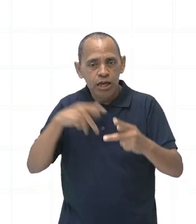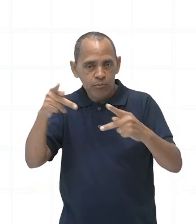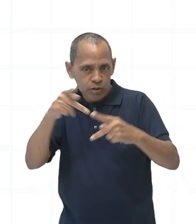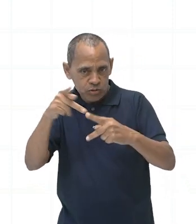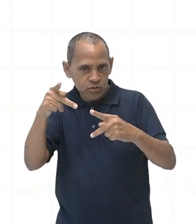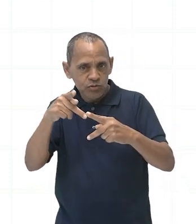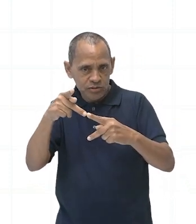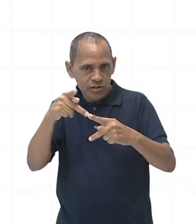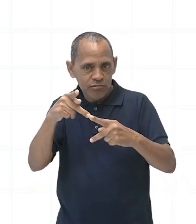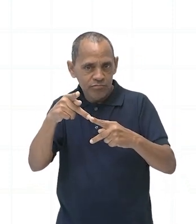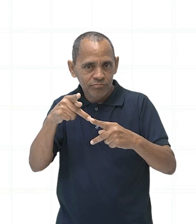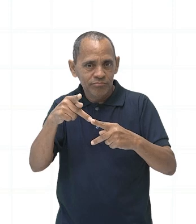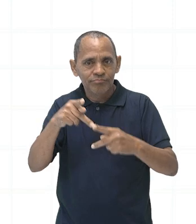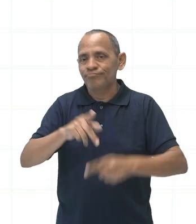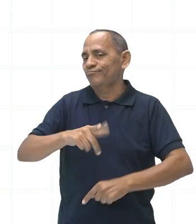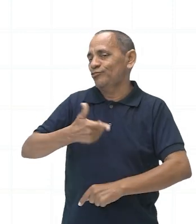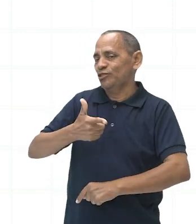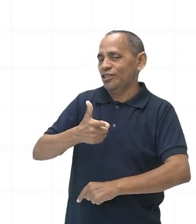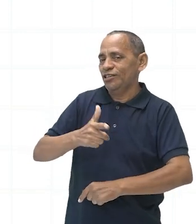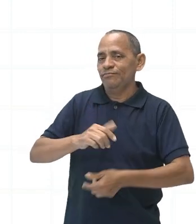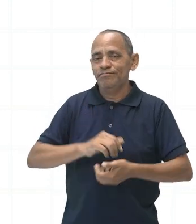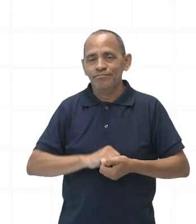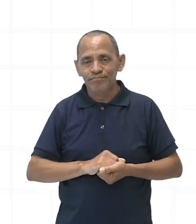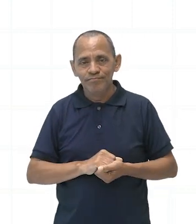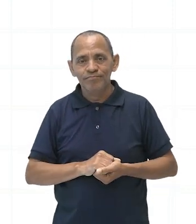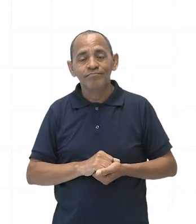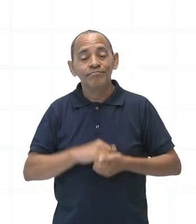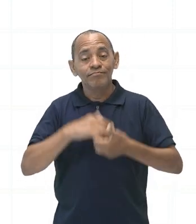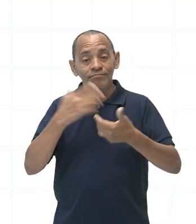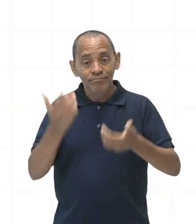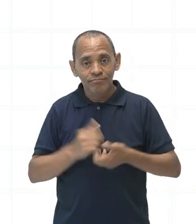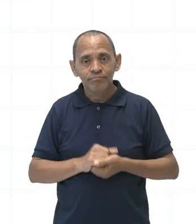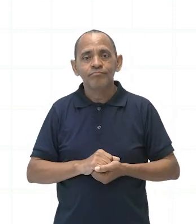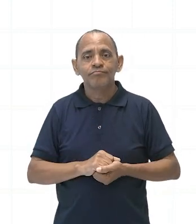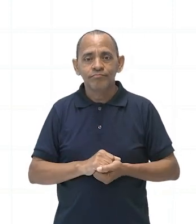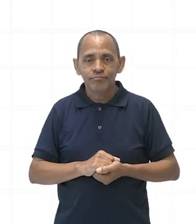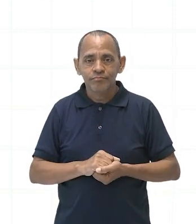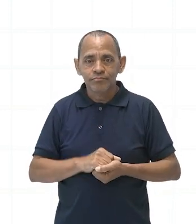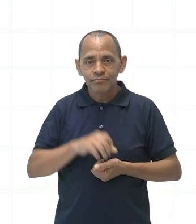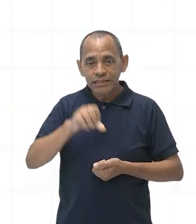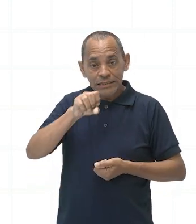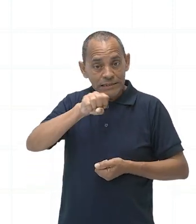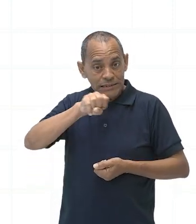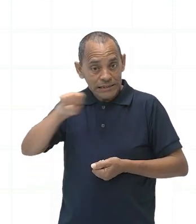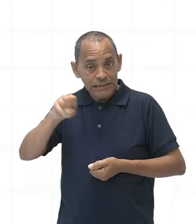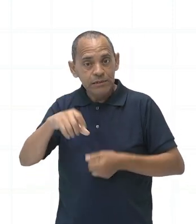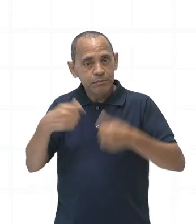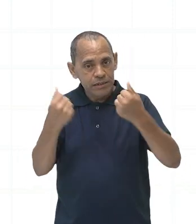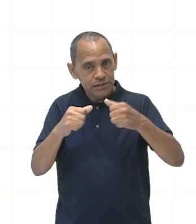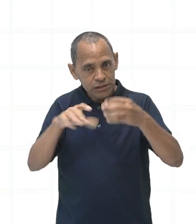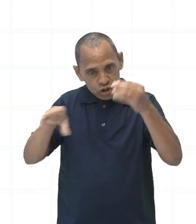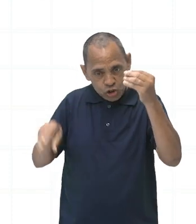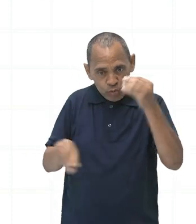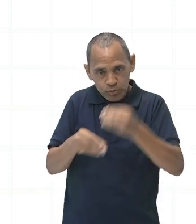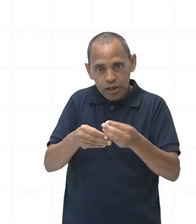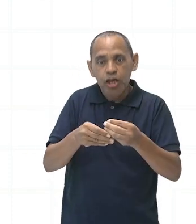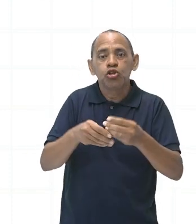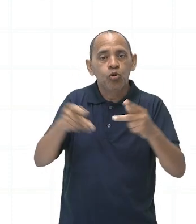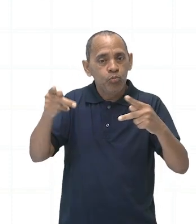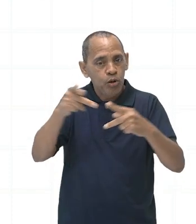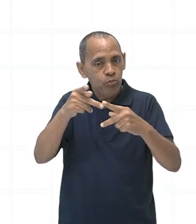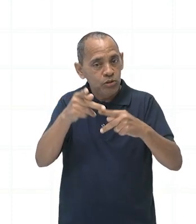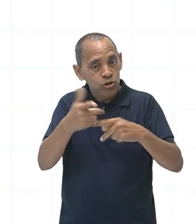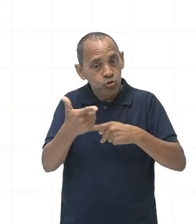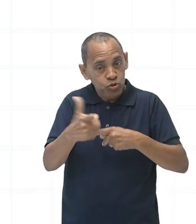e tudo? Não tem preposição. Então, se ele precisa de complemento e não tem preposição,